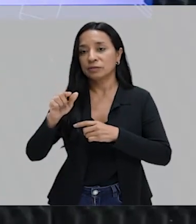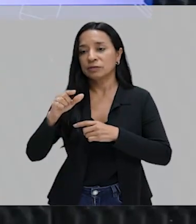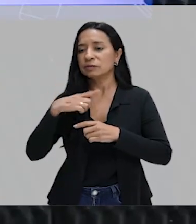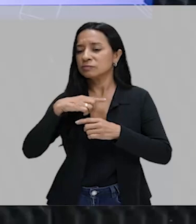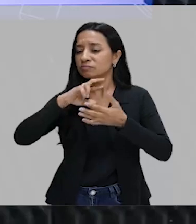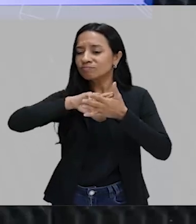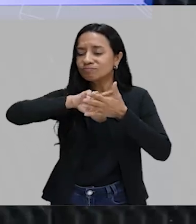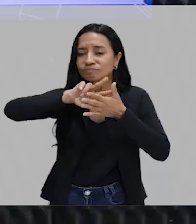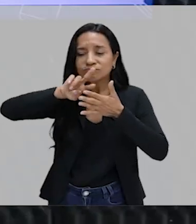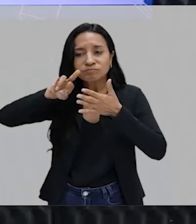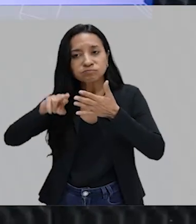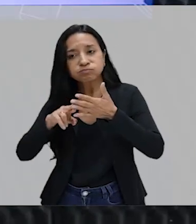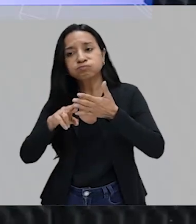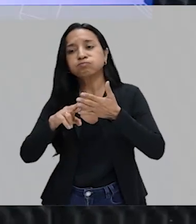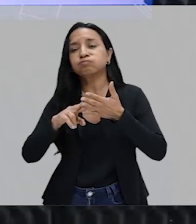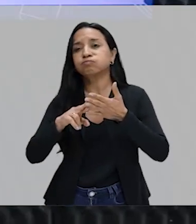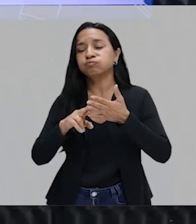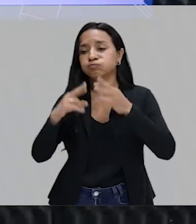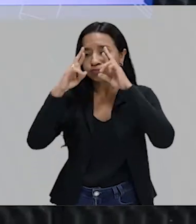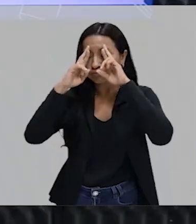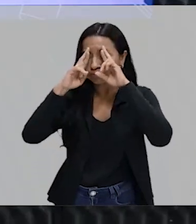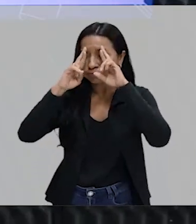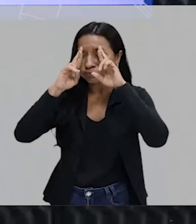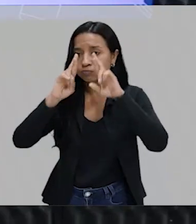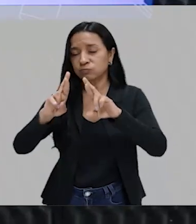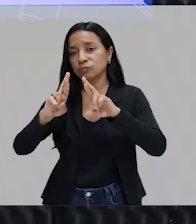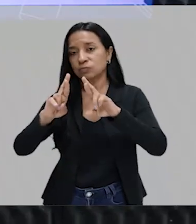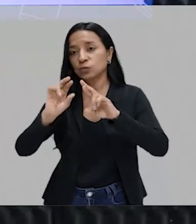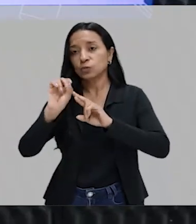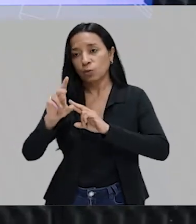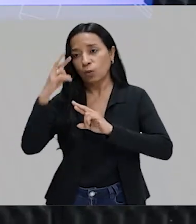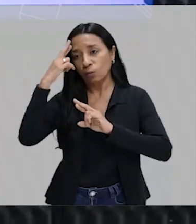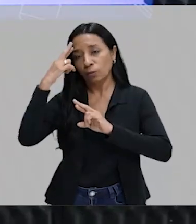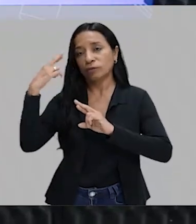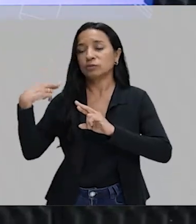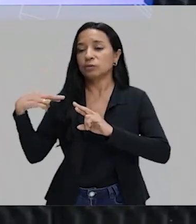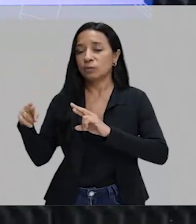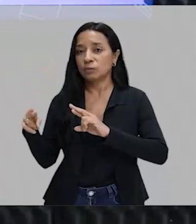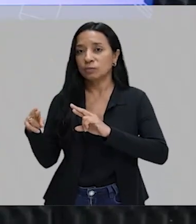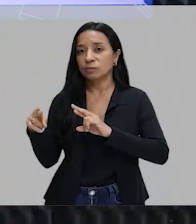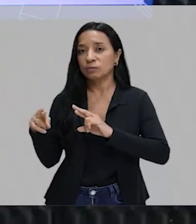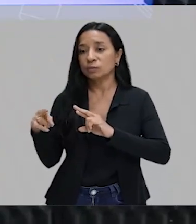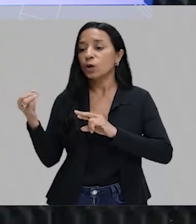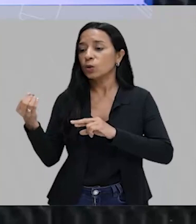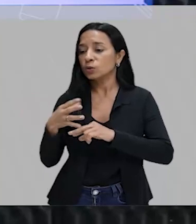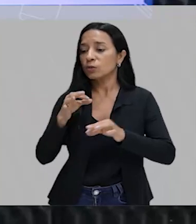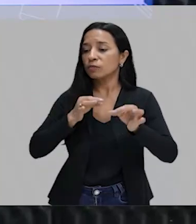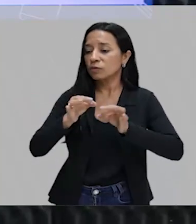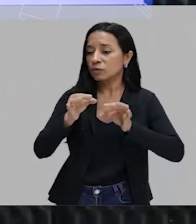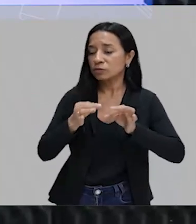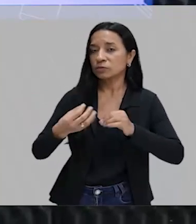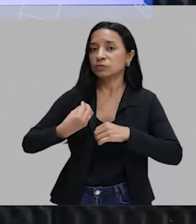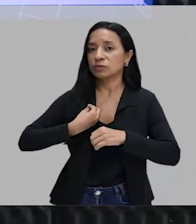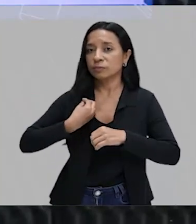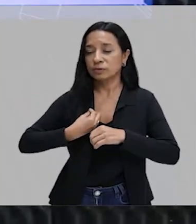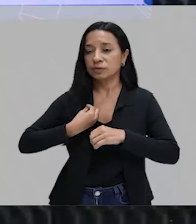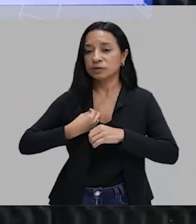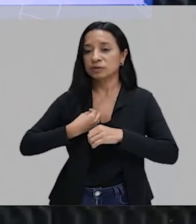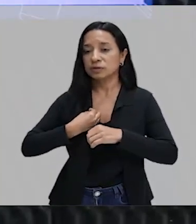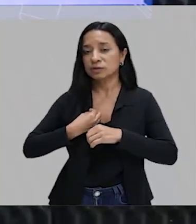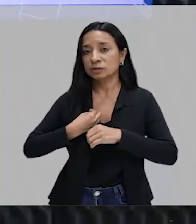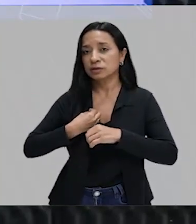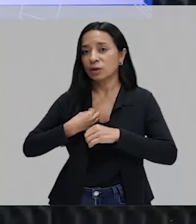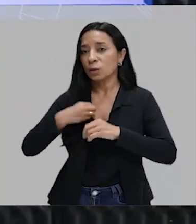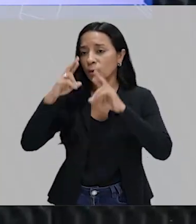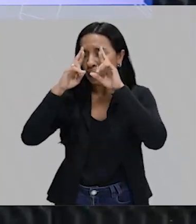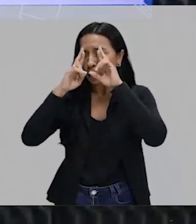preciso observar a presença do extremismo religioso nessa nova ordem. Nessa nova ordem, a presença do extremismo religioso,